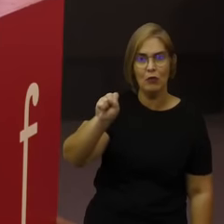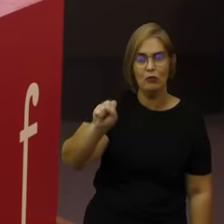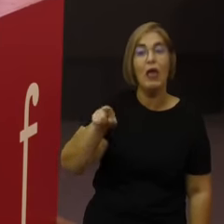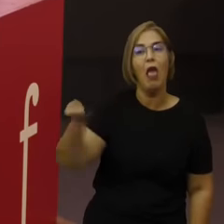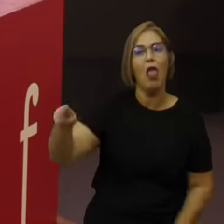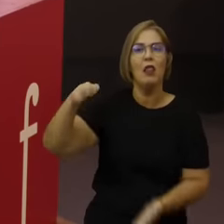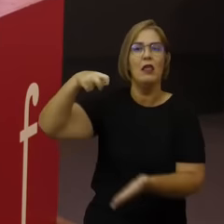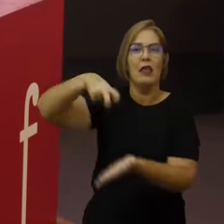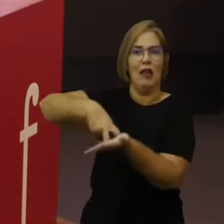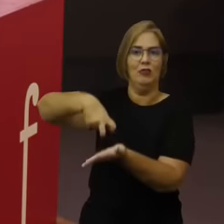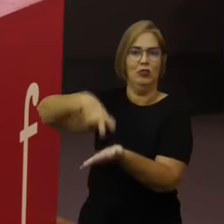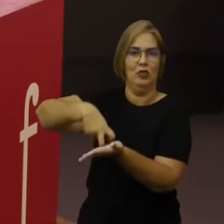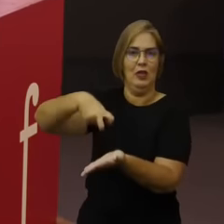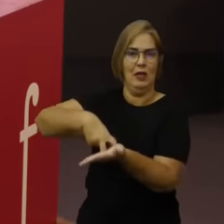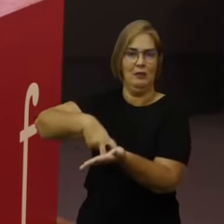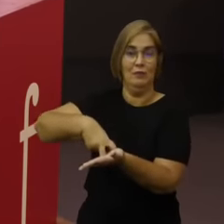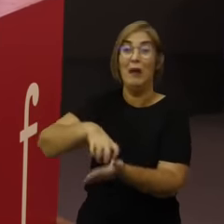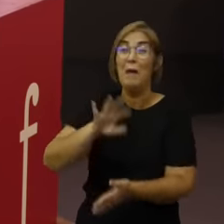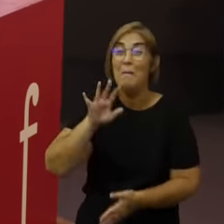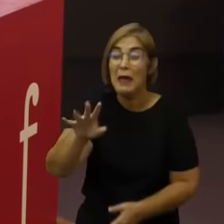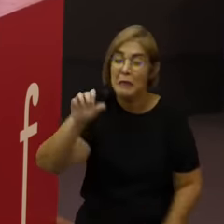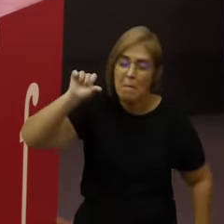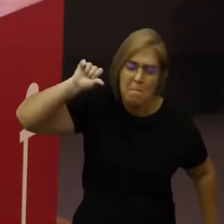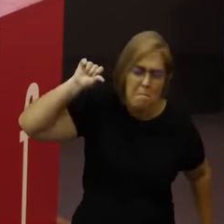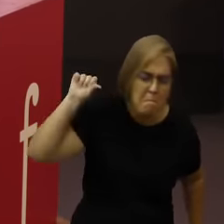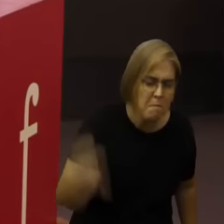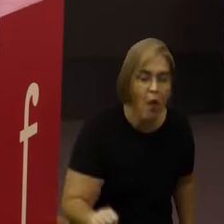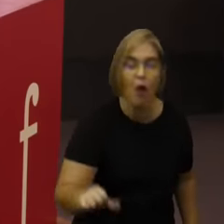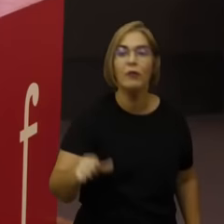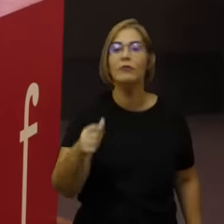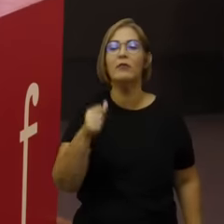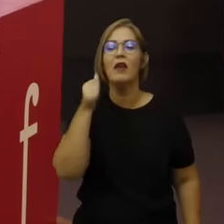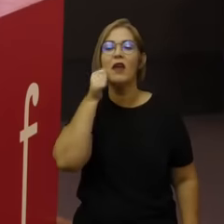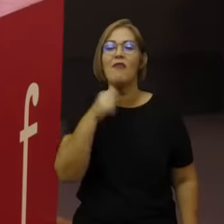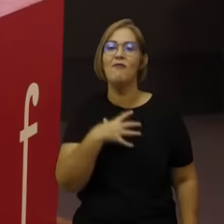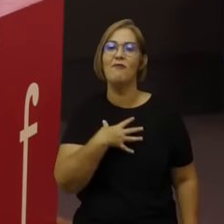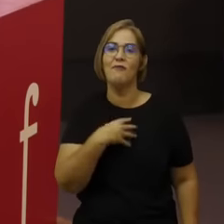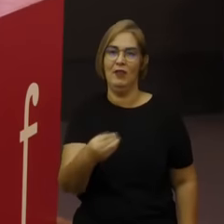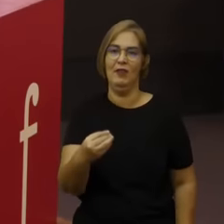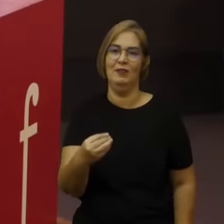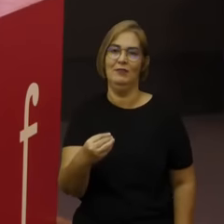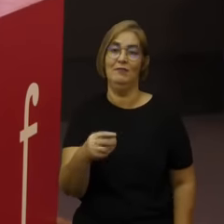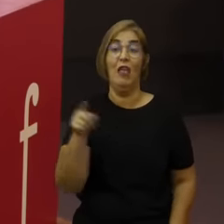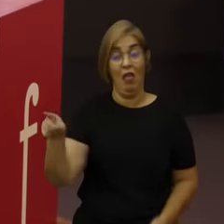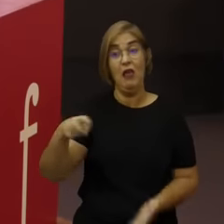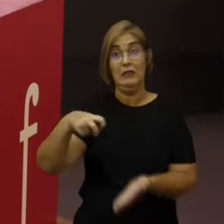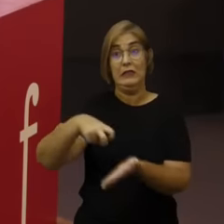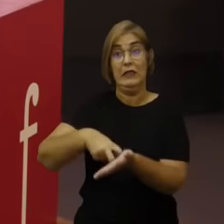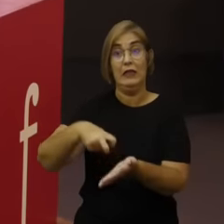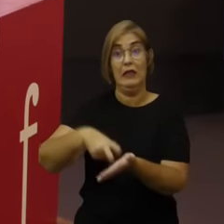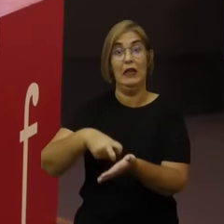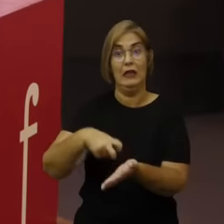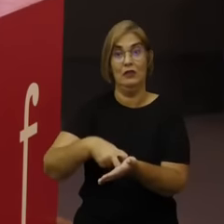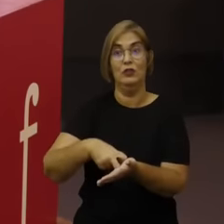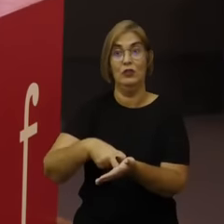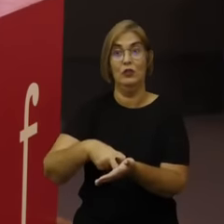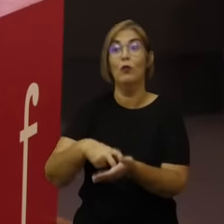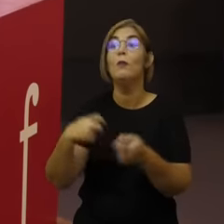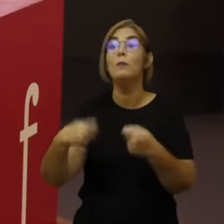Elas são lançadas no Ares, no reino dos mortos, e elas são condenadas a levarem